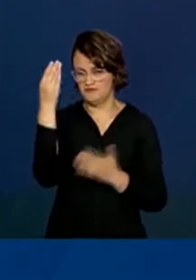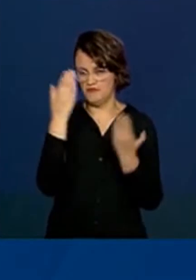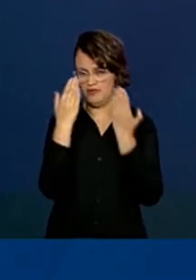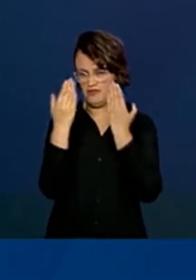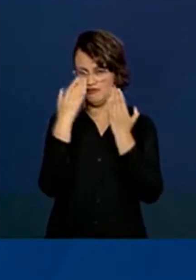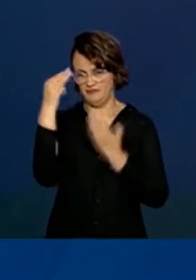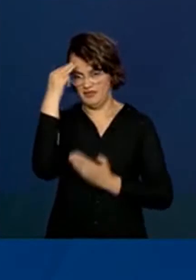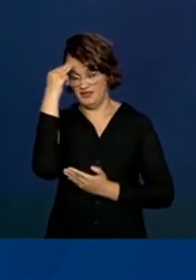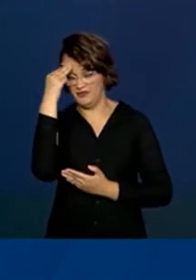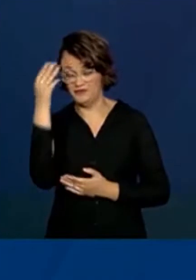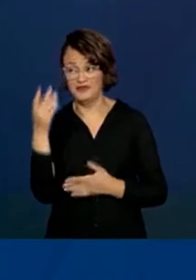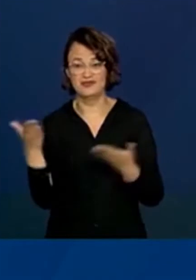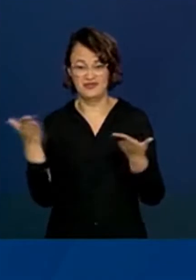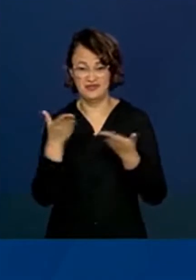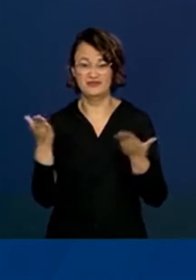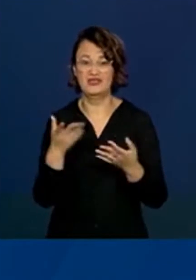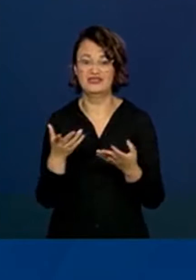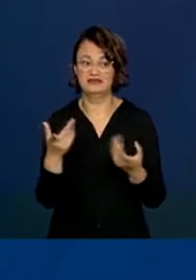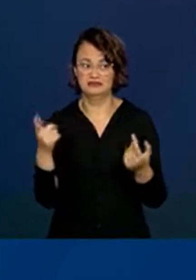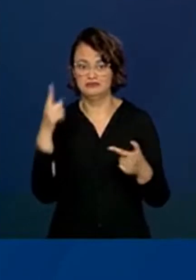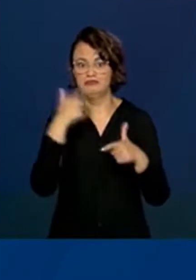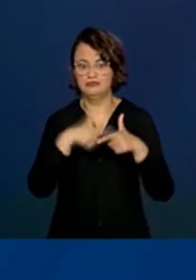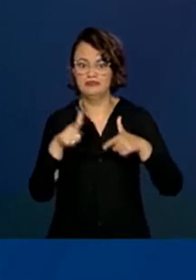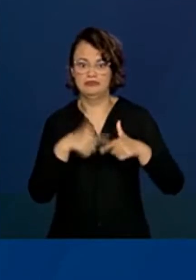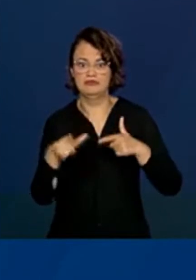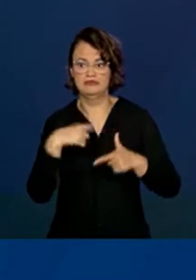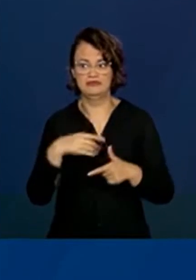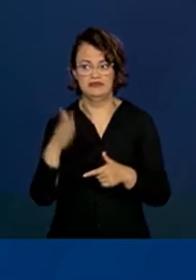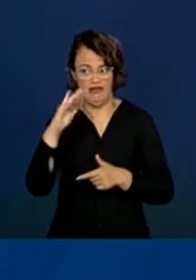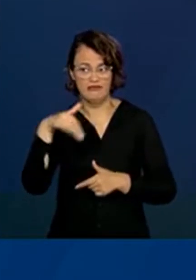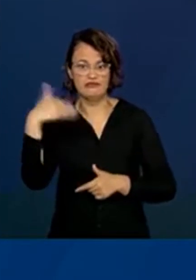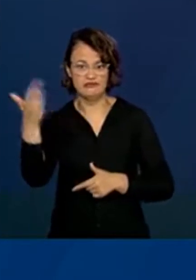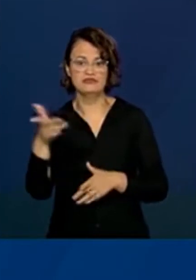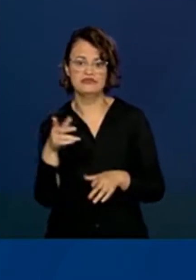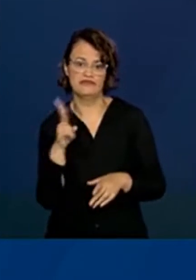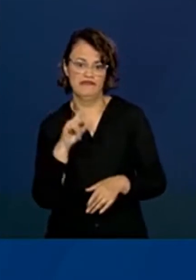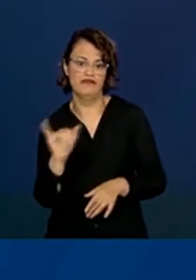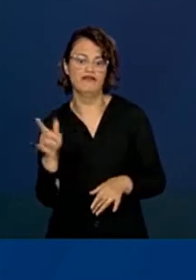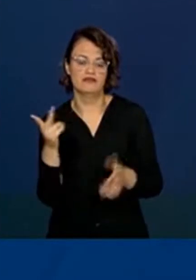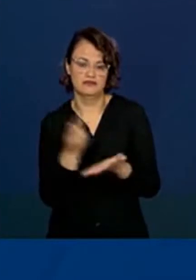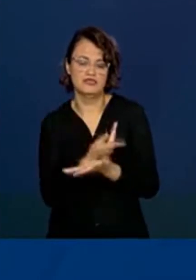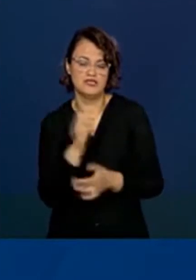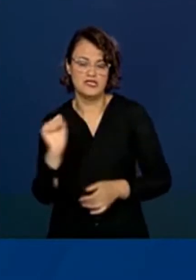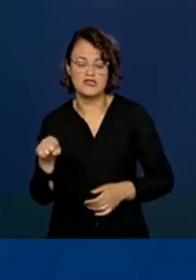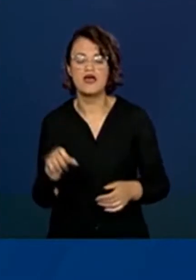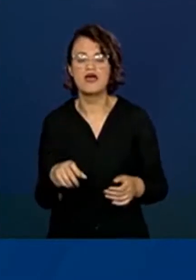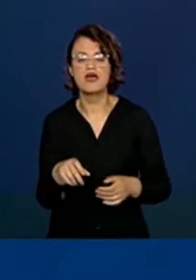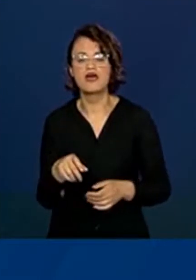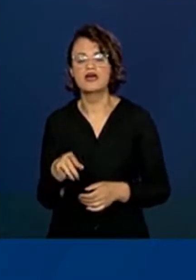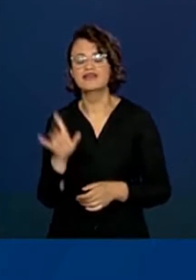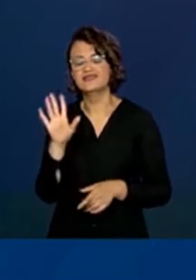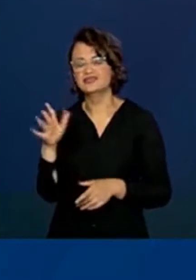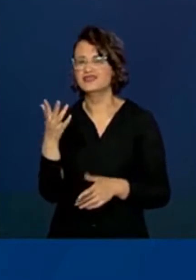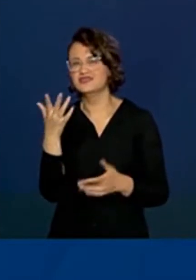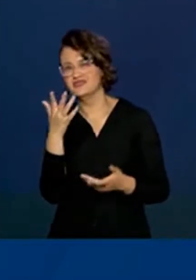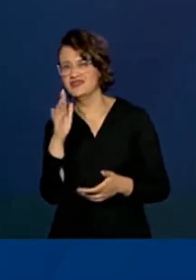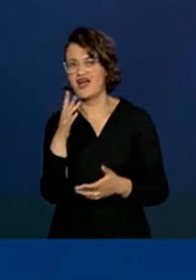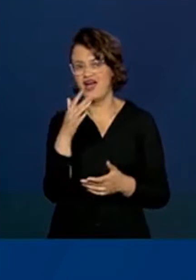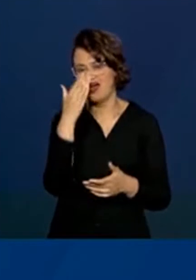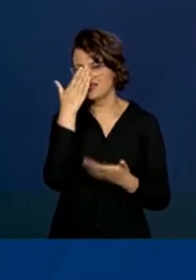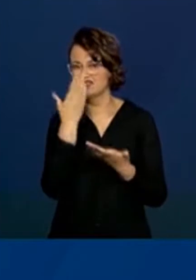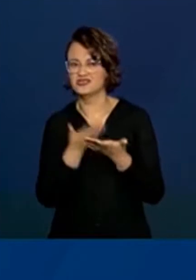desse cenário desafiador que se coloca à frente, nós já temos aí a previsão de